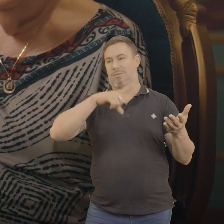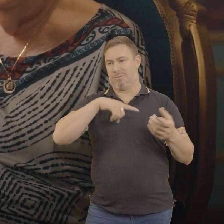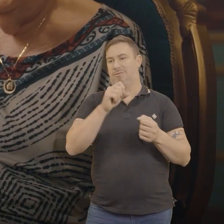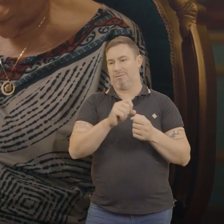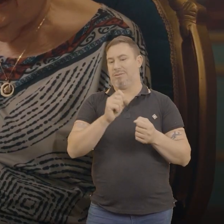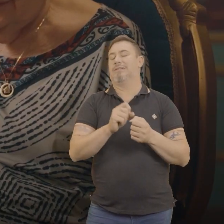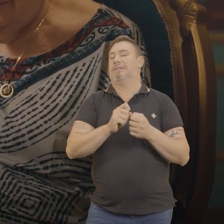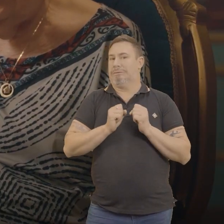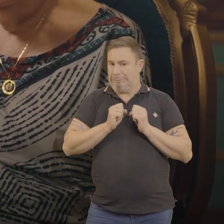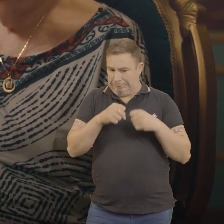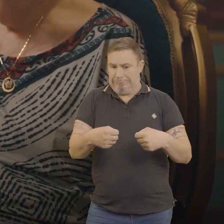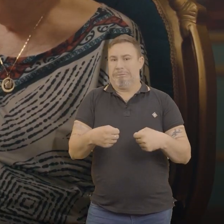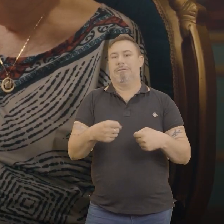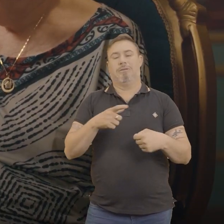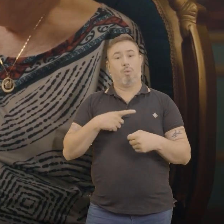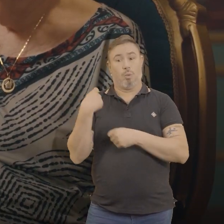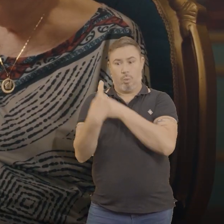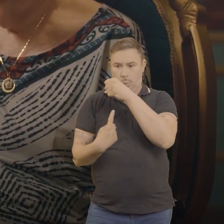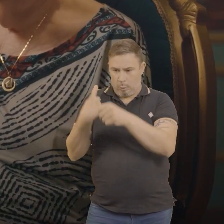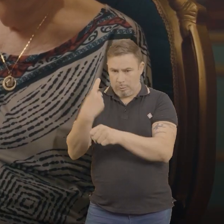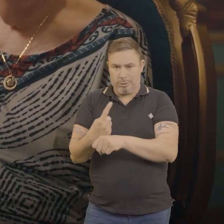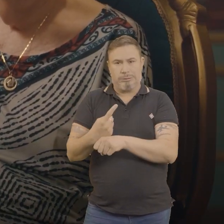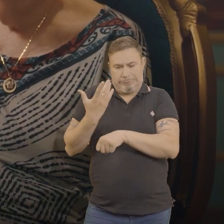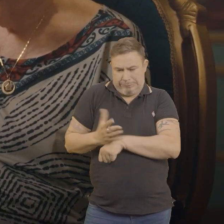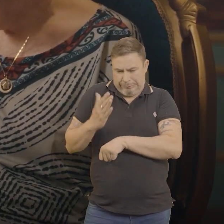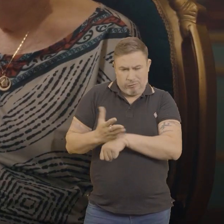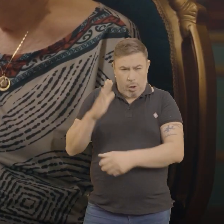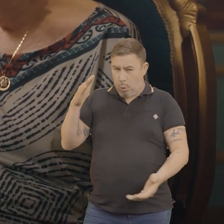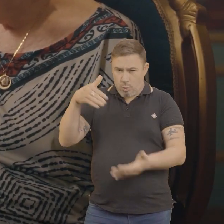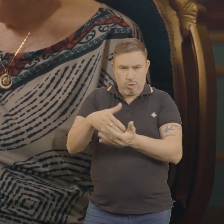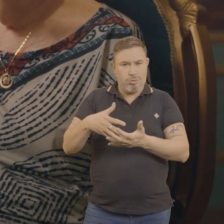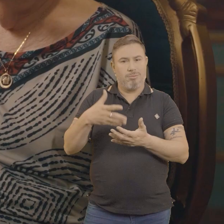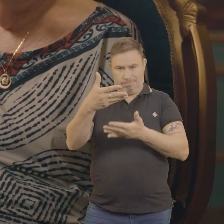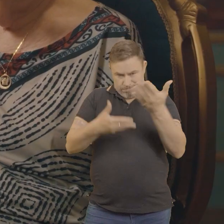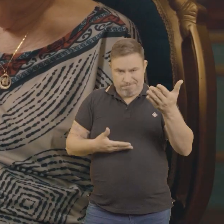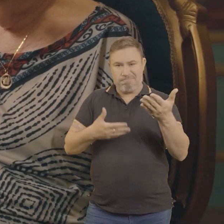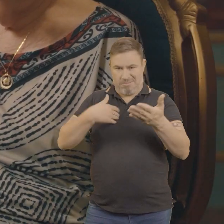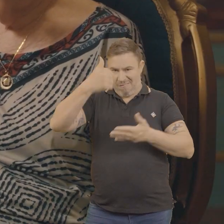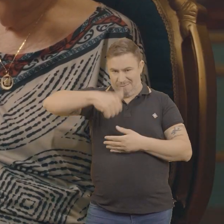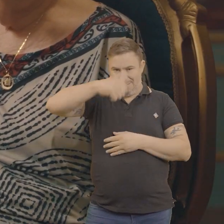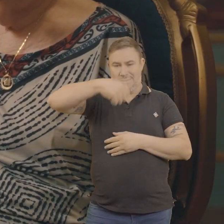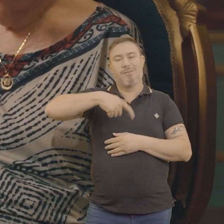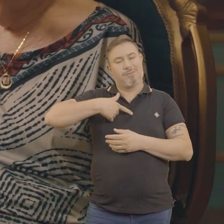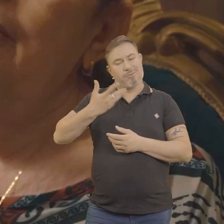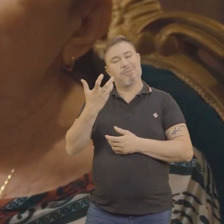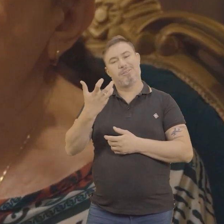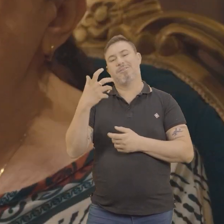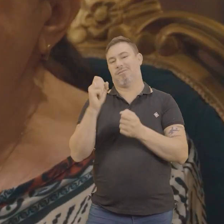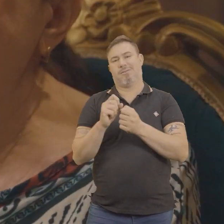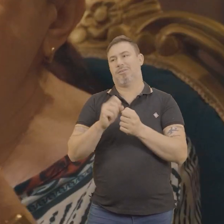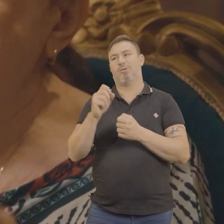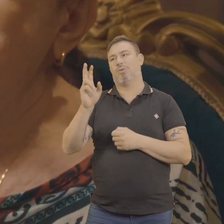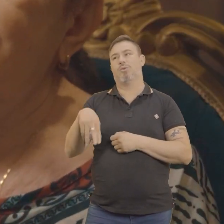prova, porque eu me preparei 1 ano, foi a última prova que eu fiz, e eu queria mesmo fazer. Eu